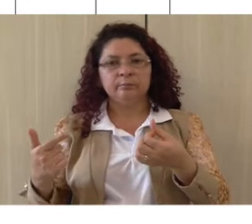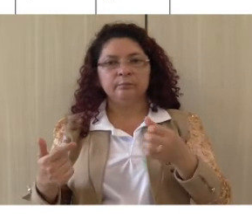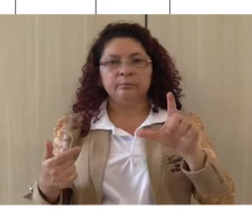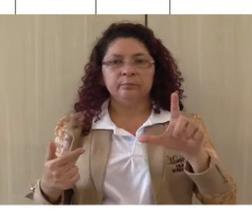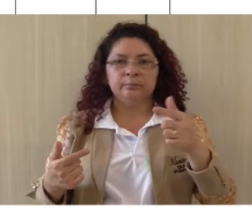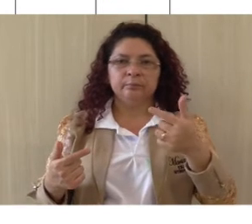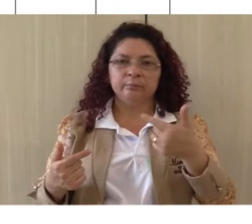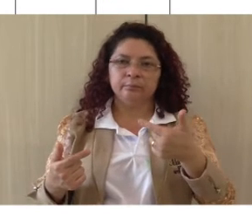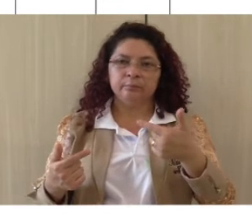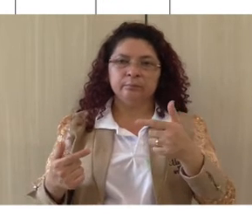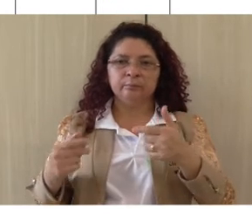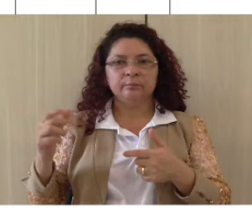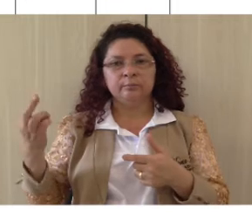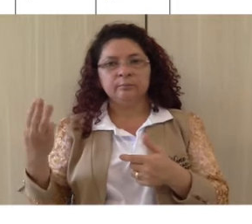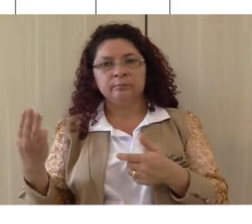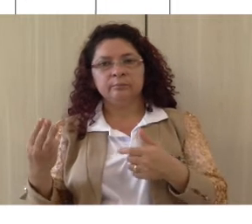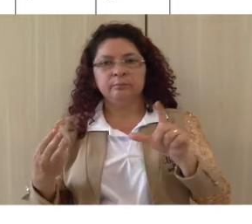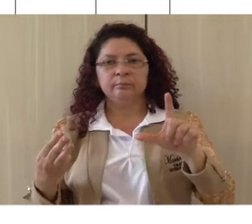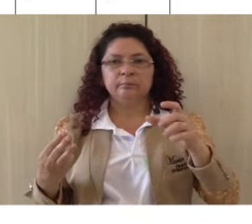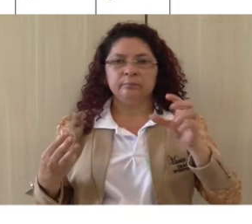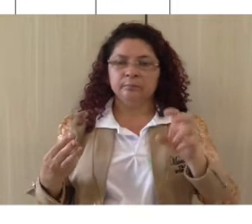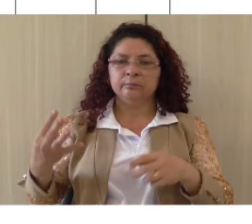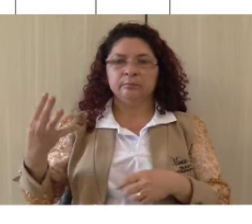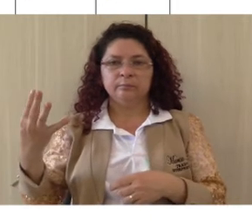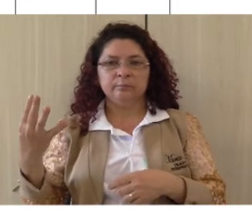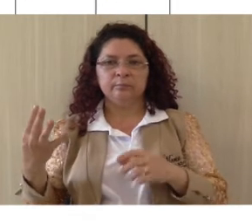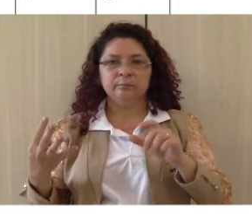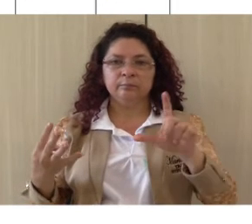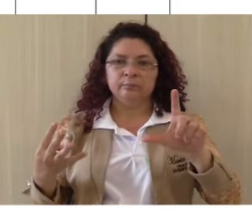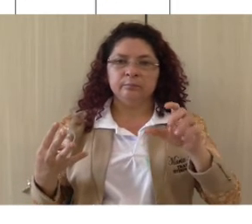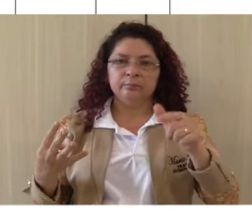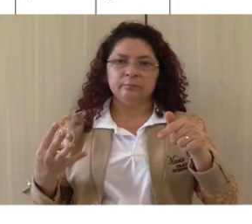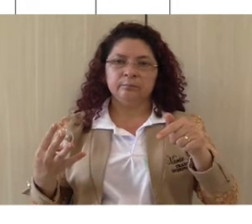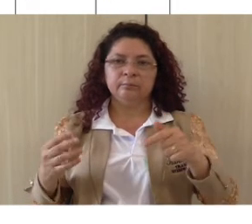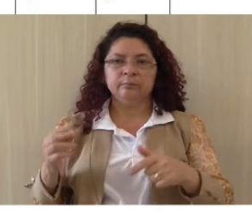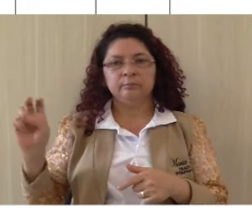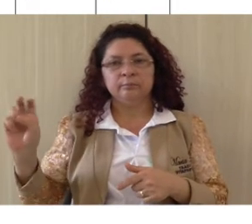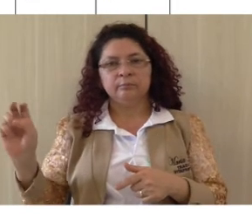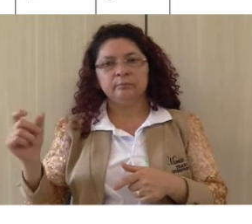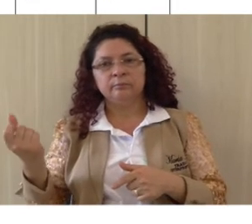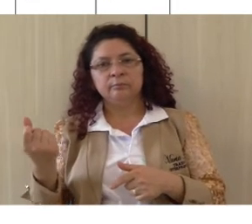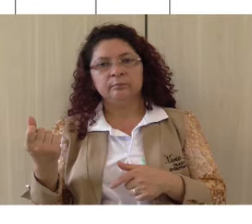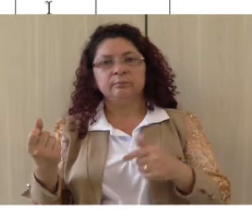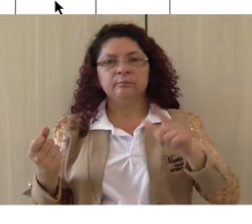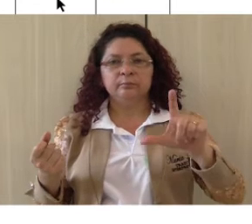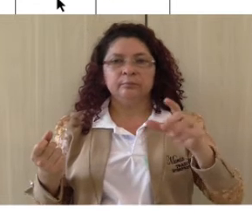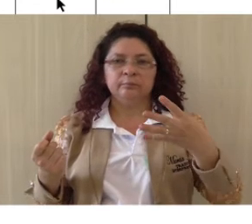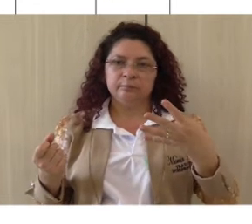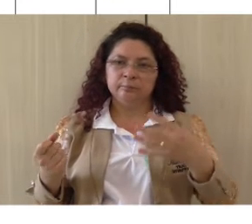L2. Terceiro, L5. Quarto, L3. Quinto, L7. Sexto,